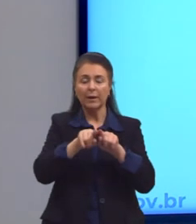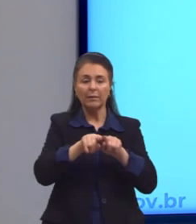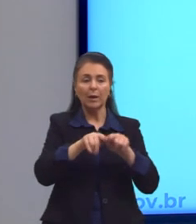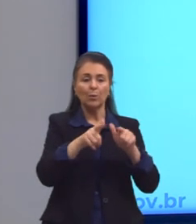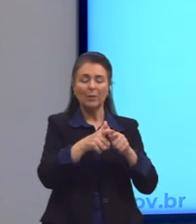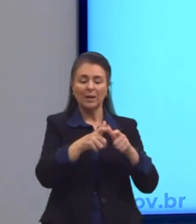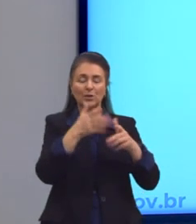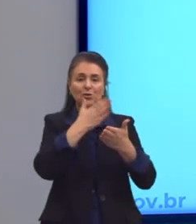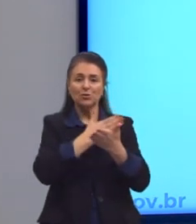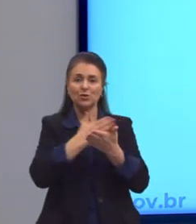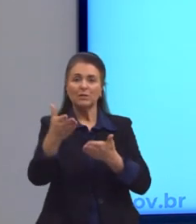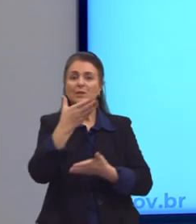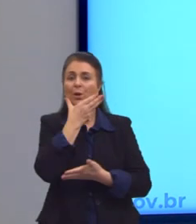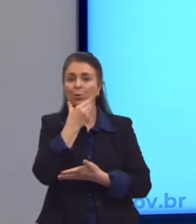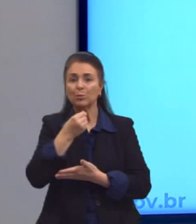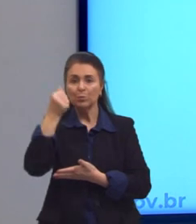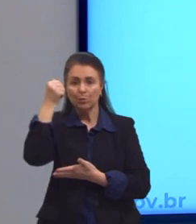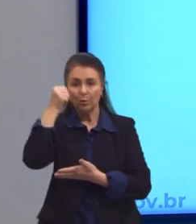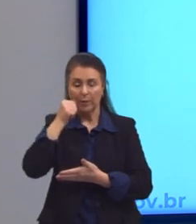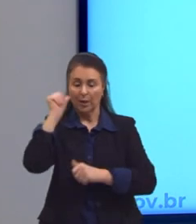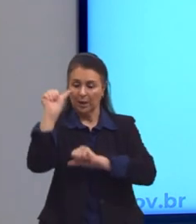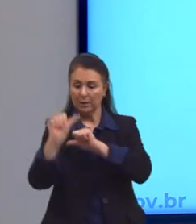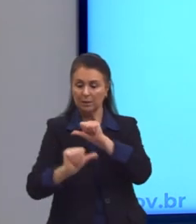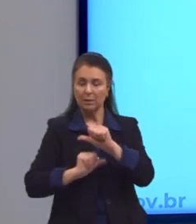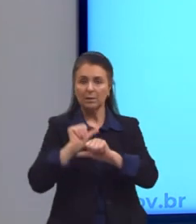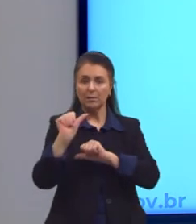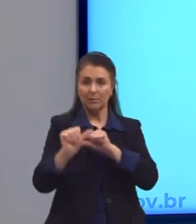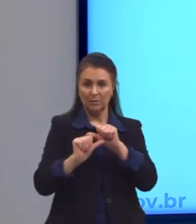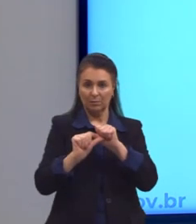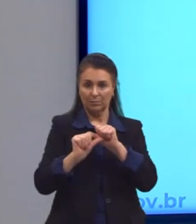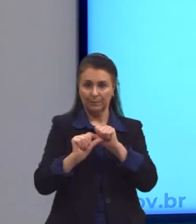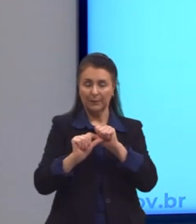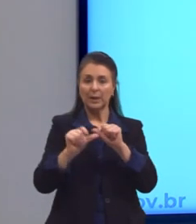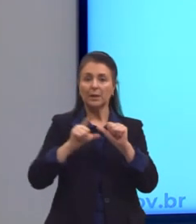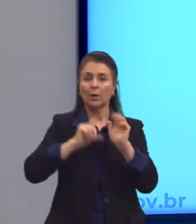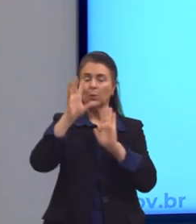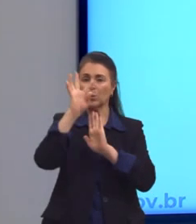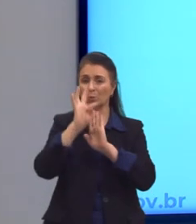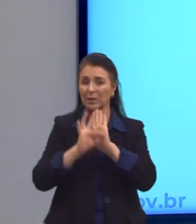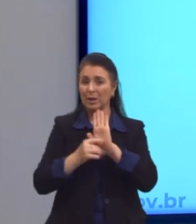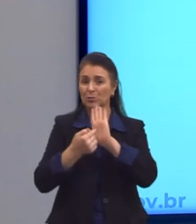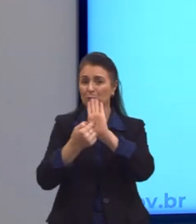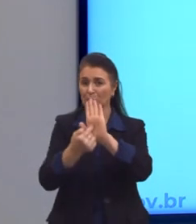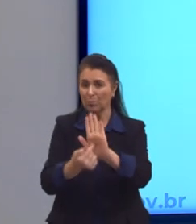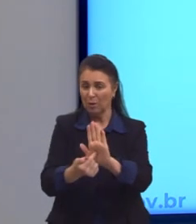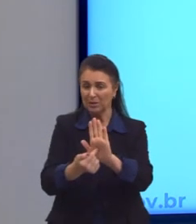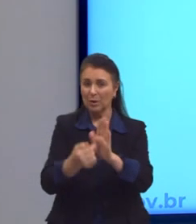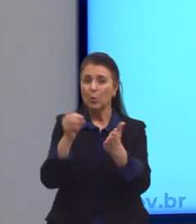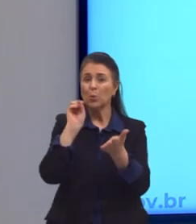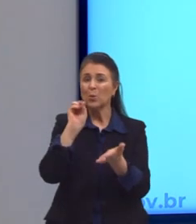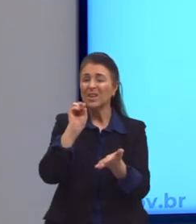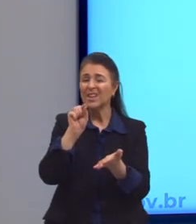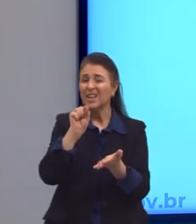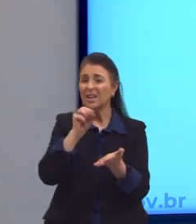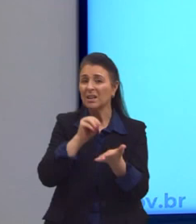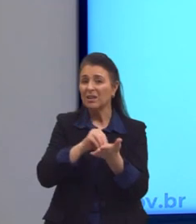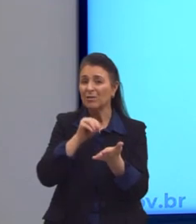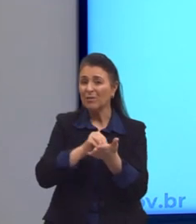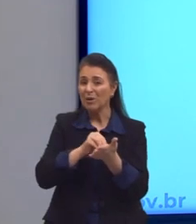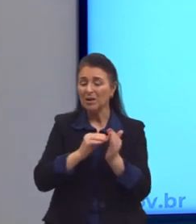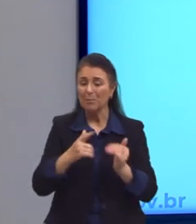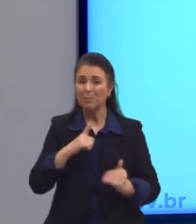trabalho. A transformação descrita no texto tem sido insuficiente para o estabelecimento de uma condição de